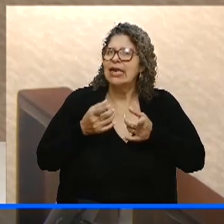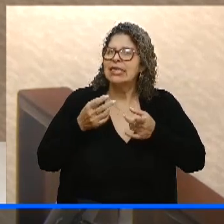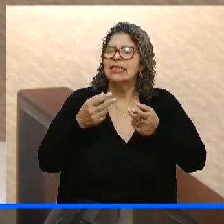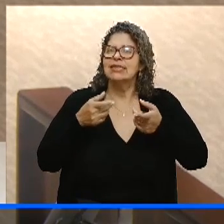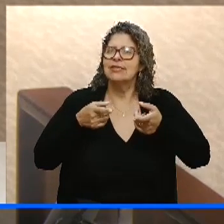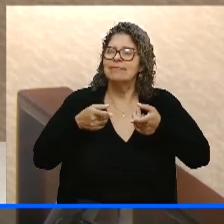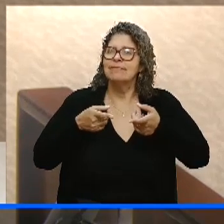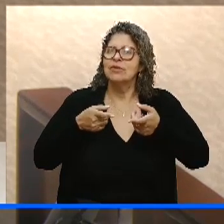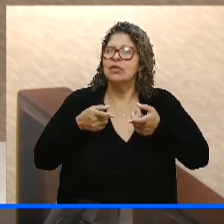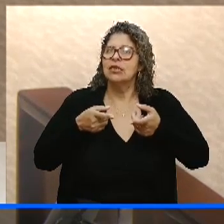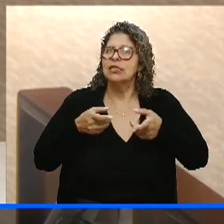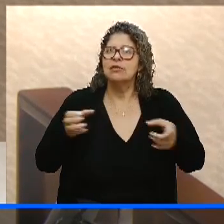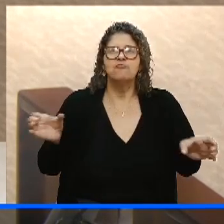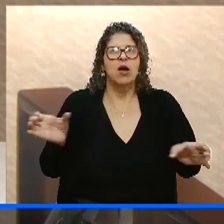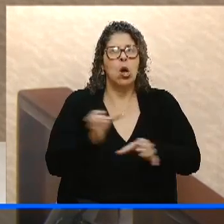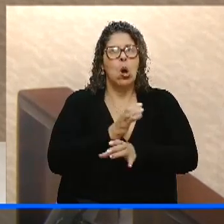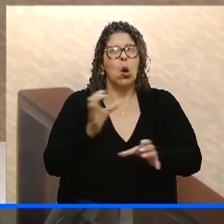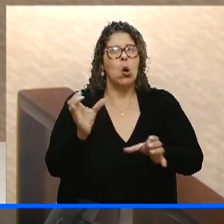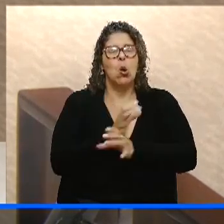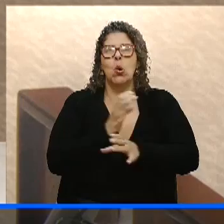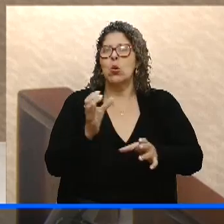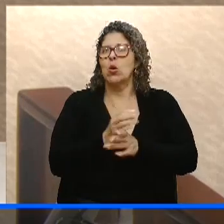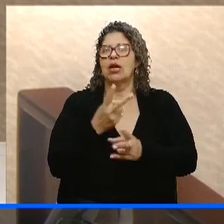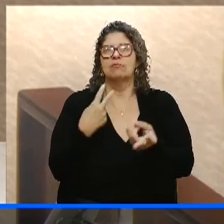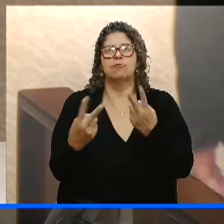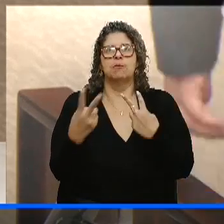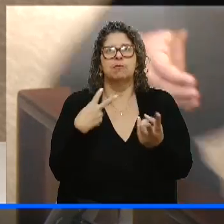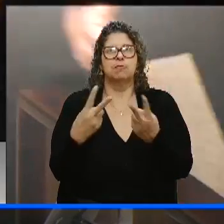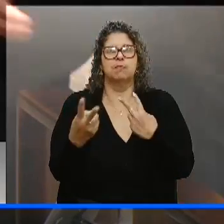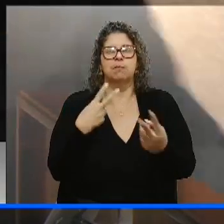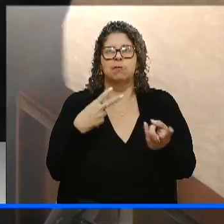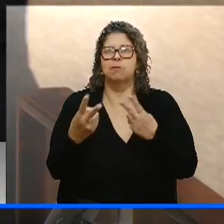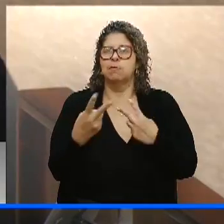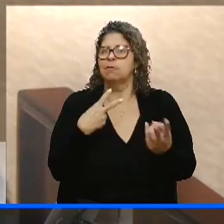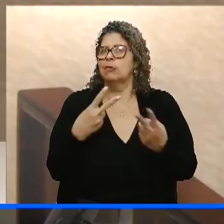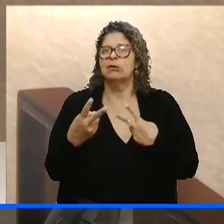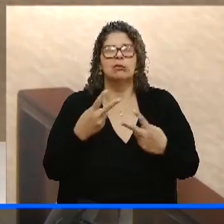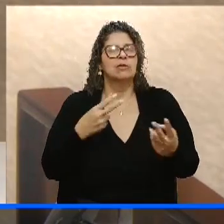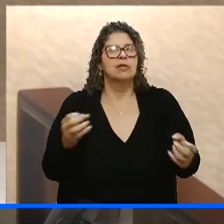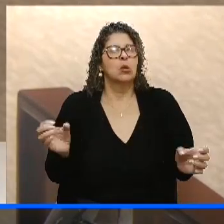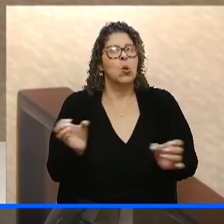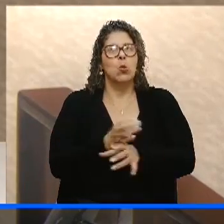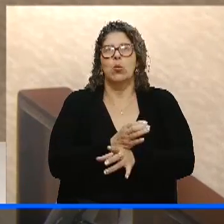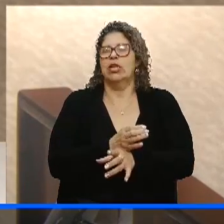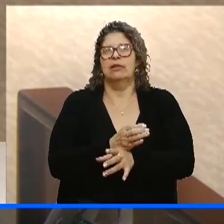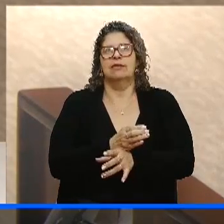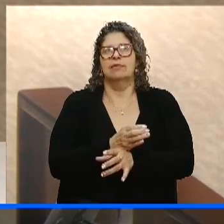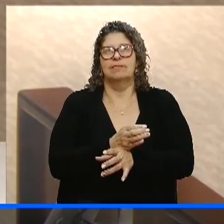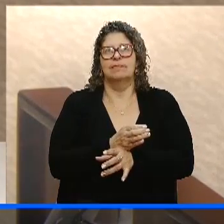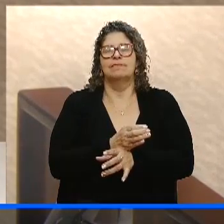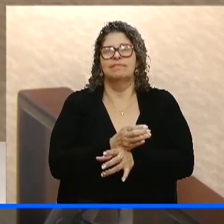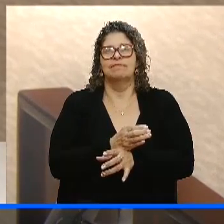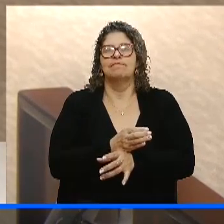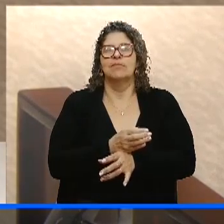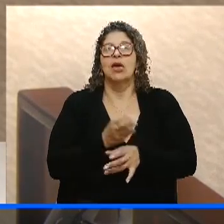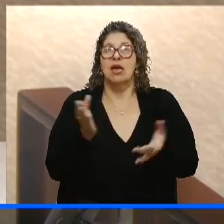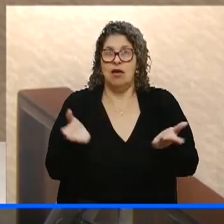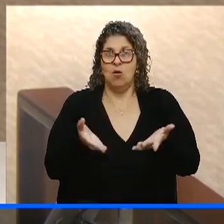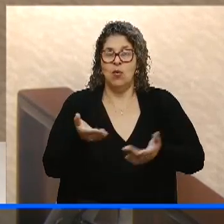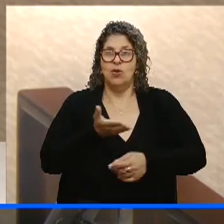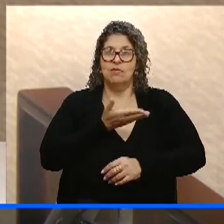estive não estiver devidamente do aplicado à parte para meu amigo